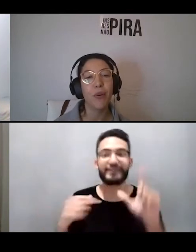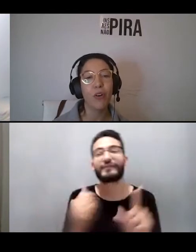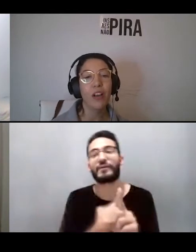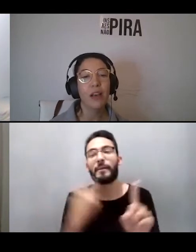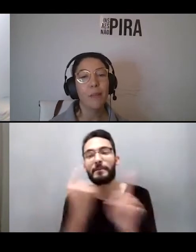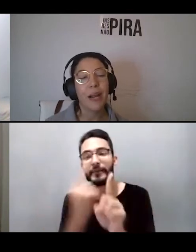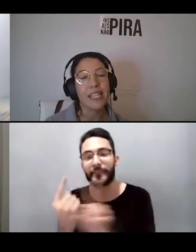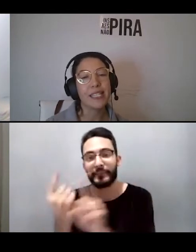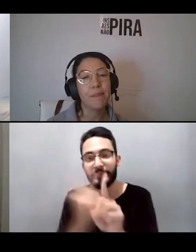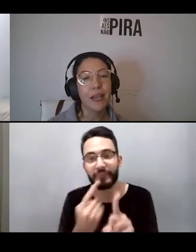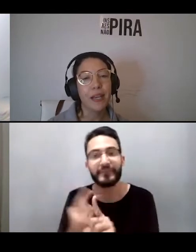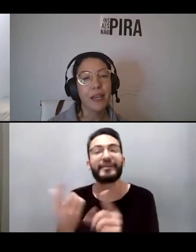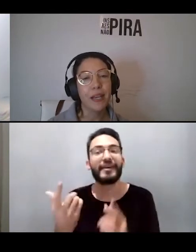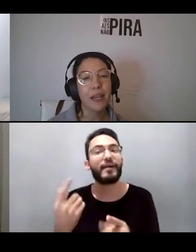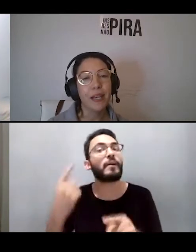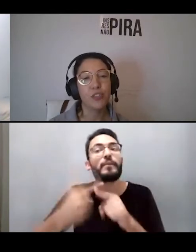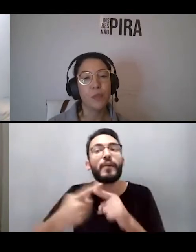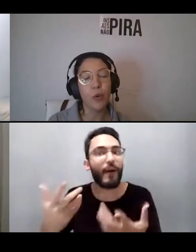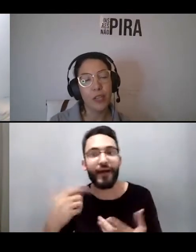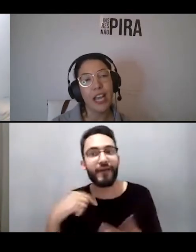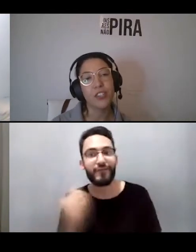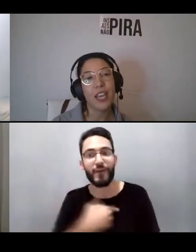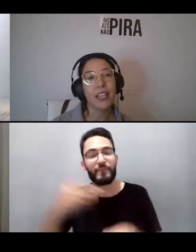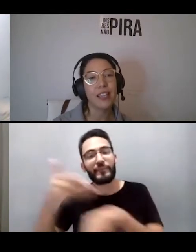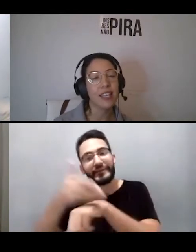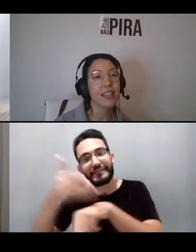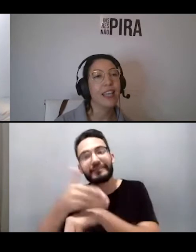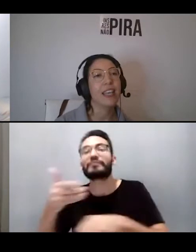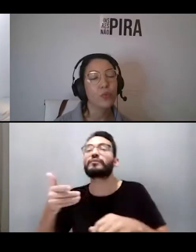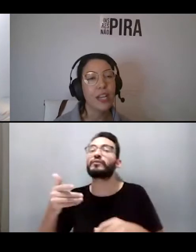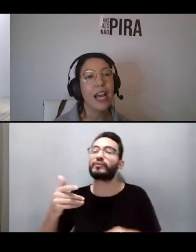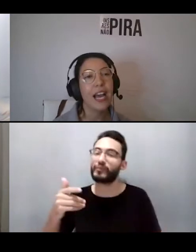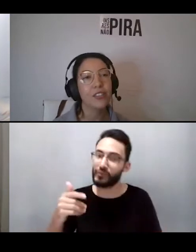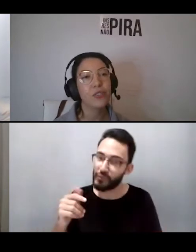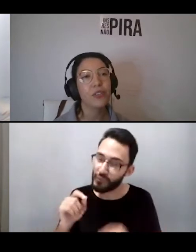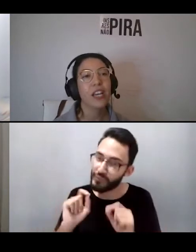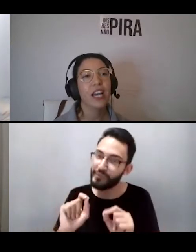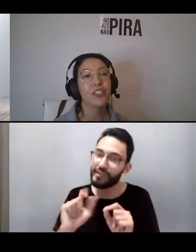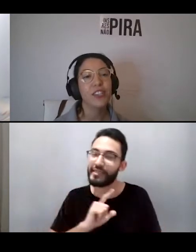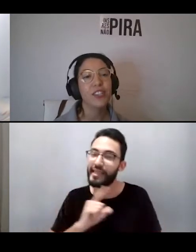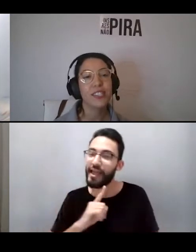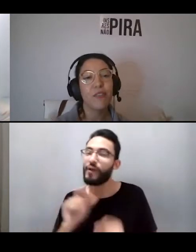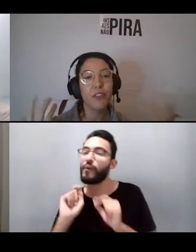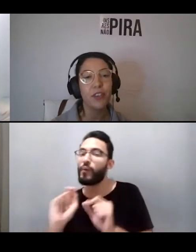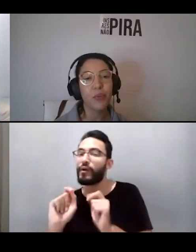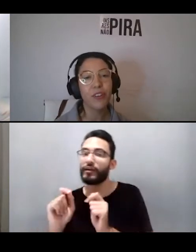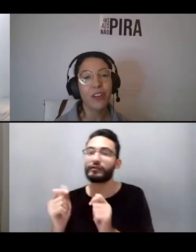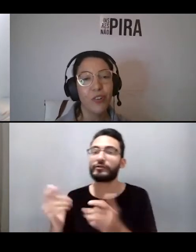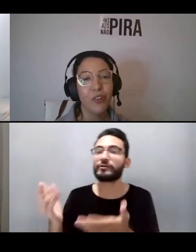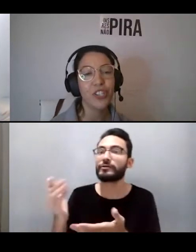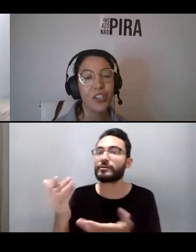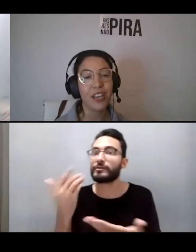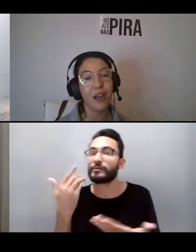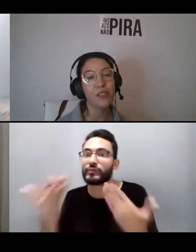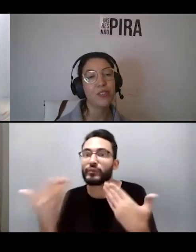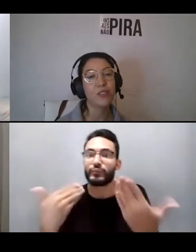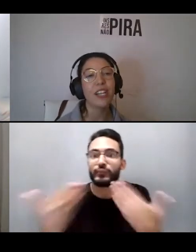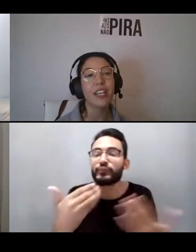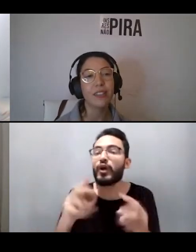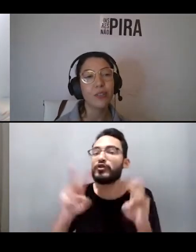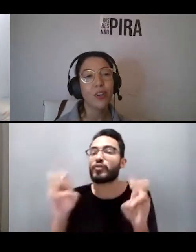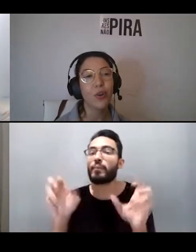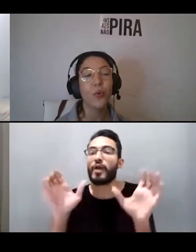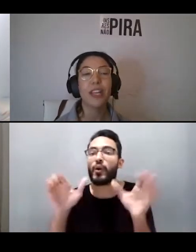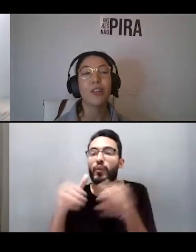gente acabou participando ali de uma comunidade que é aqui da CIT, que é a de cultura ágil. A gente se viu, hoje a gente acabou